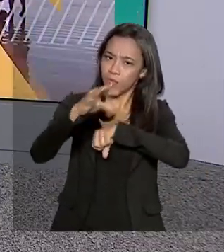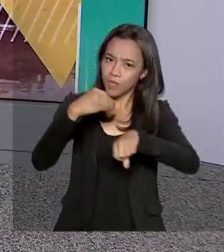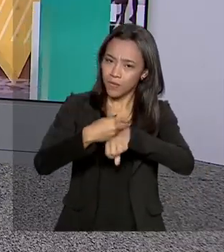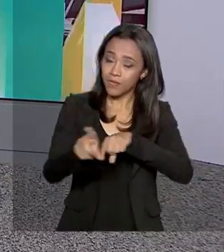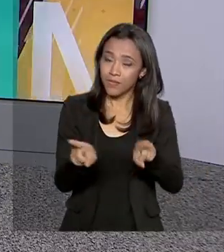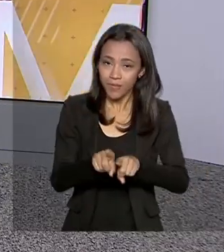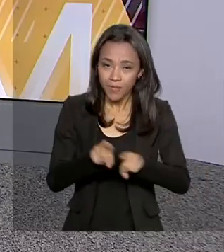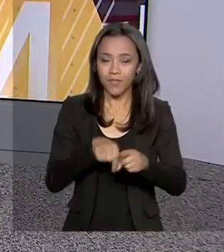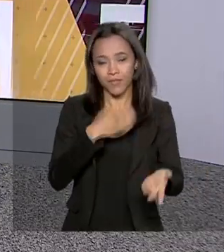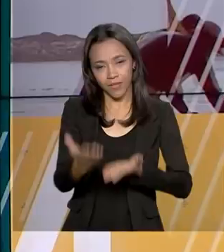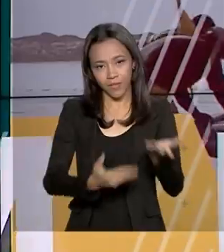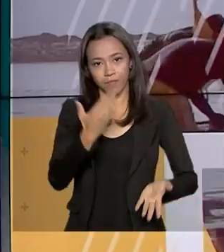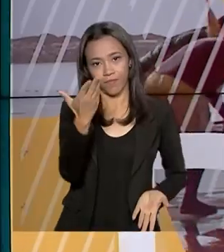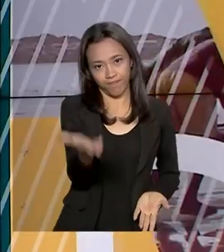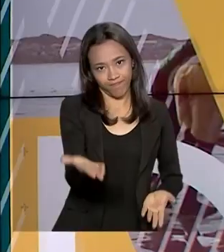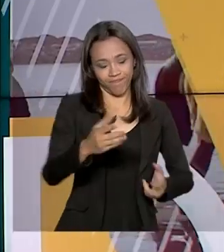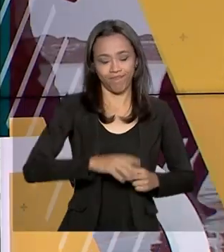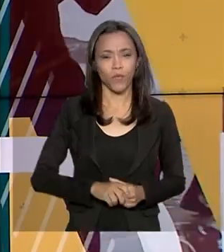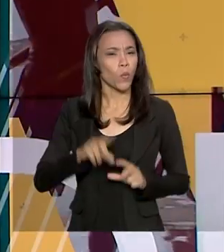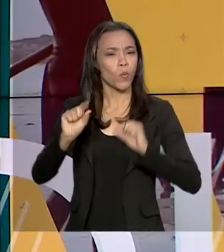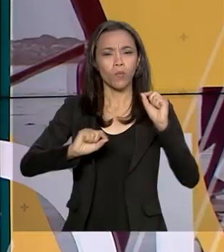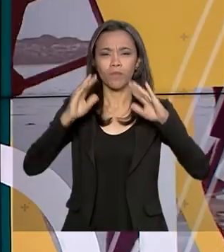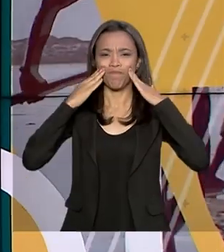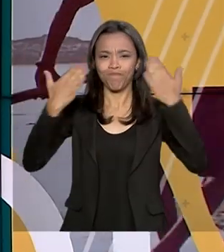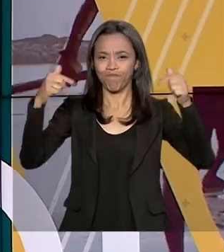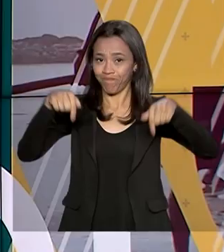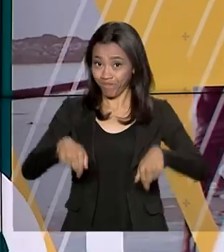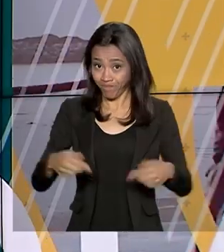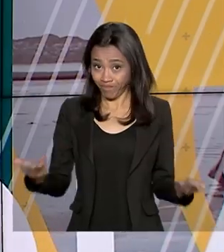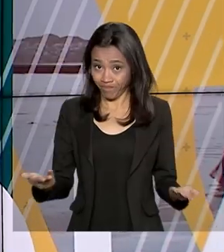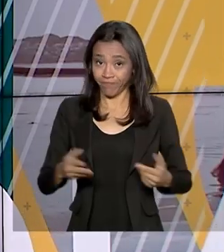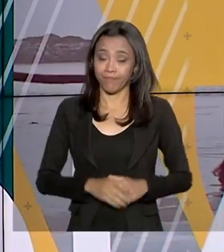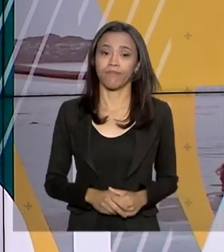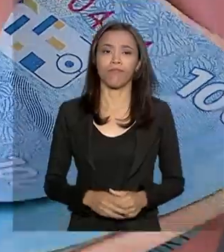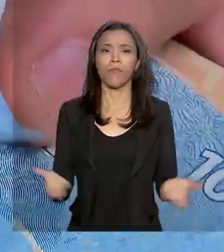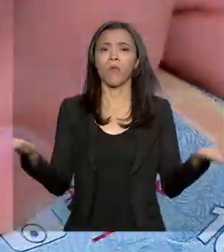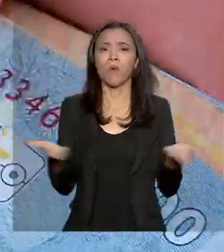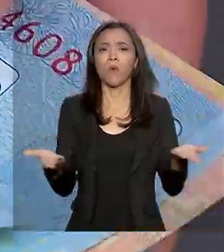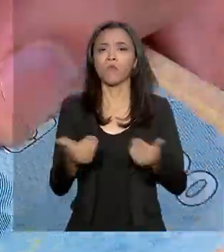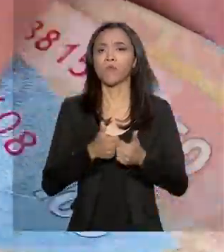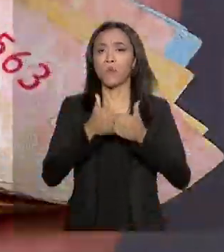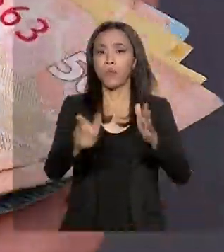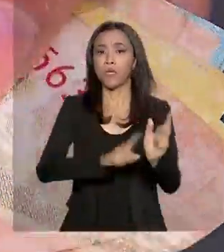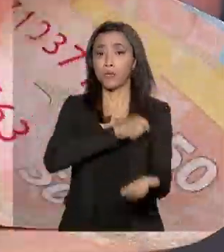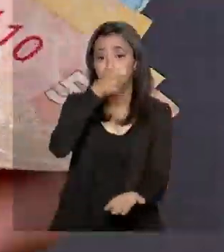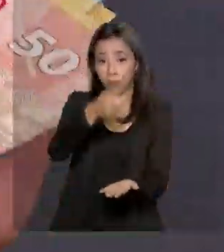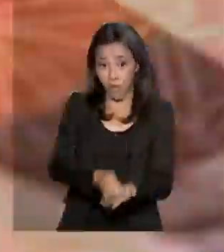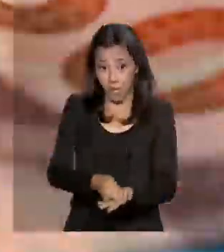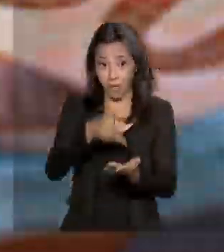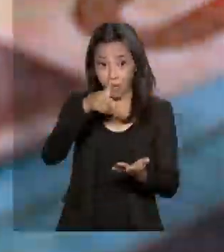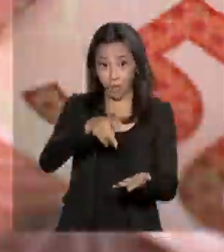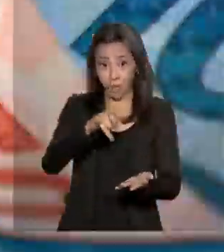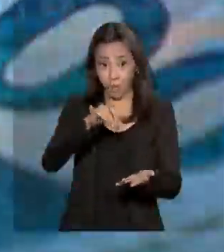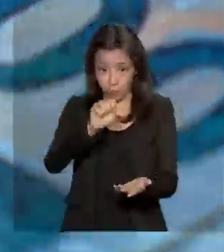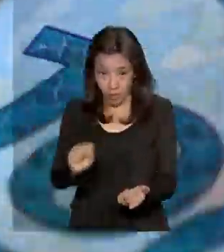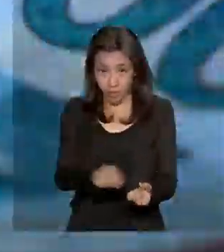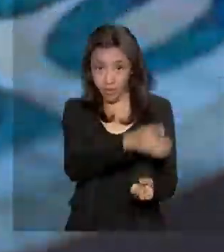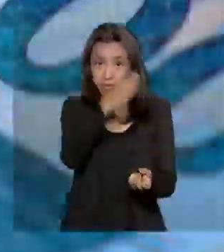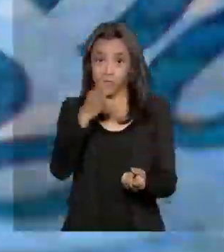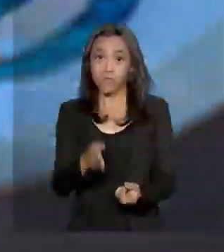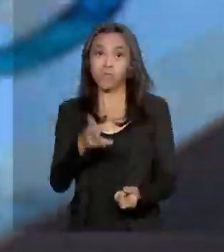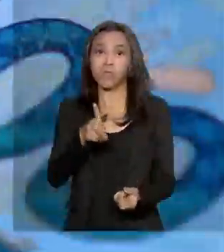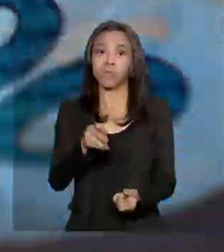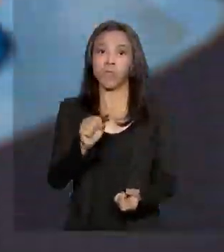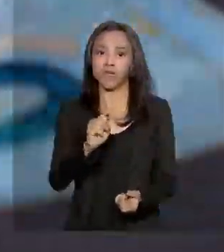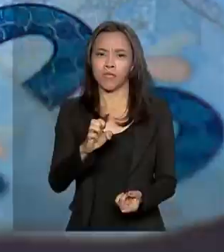e serviço para você. Confira os destaques desta edição. Começa hoje o pagamento das cotas do PIS/PASEP a mais de 10